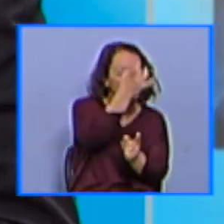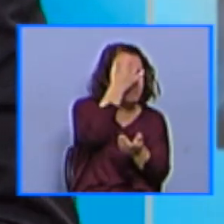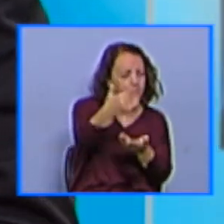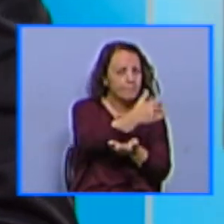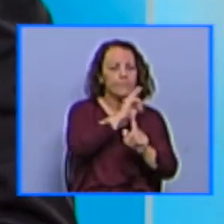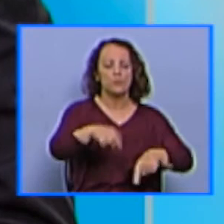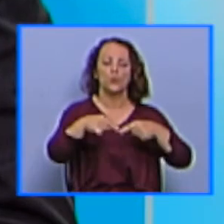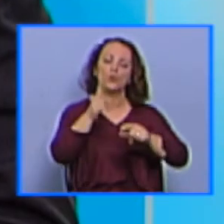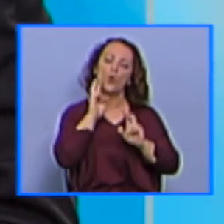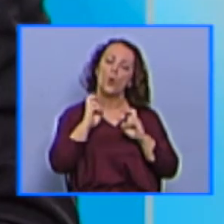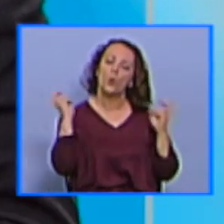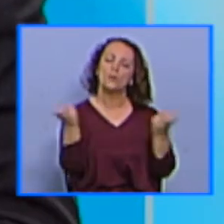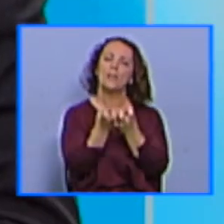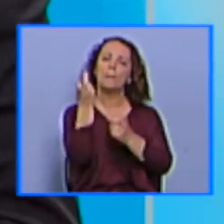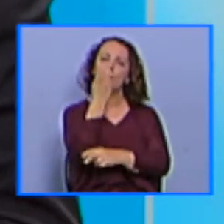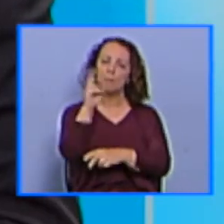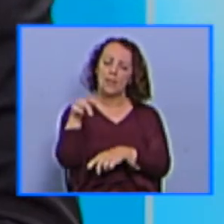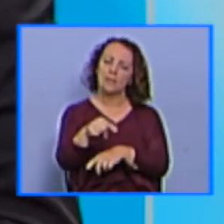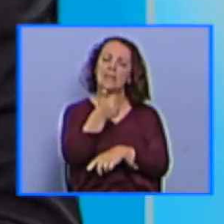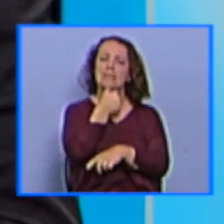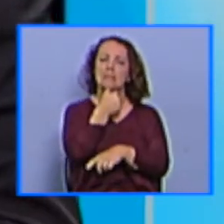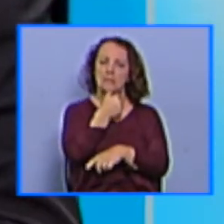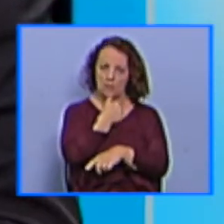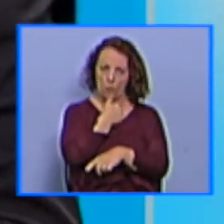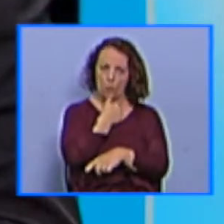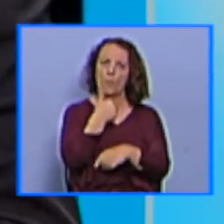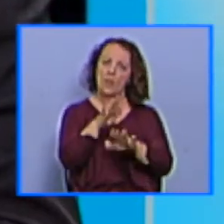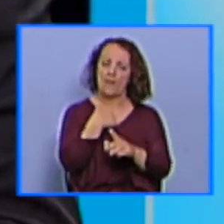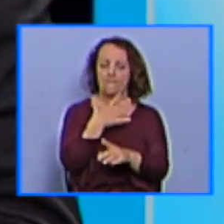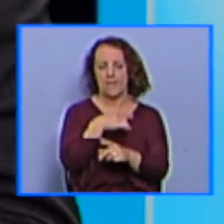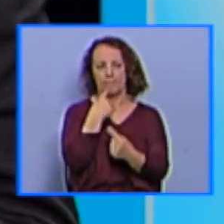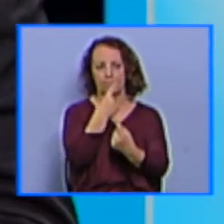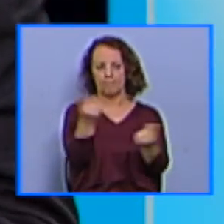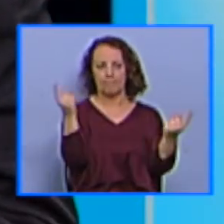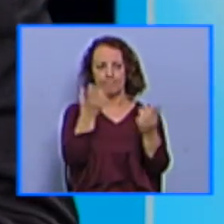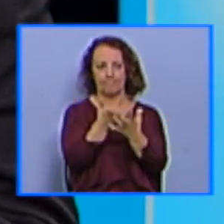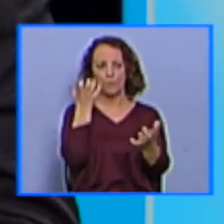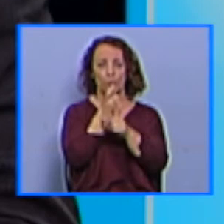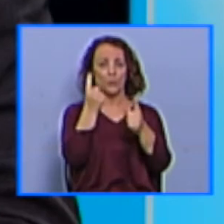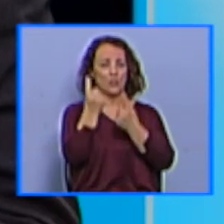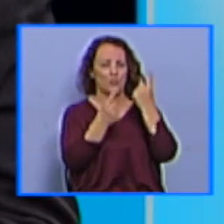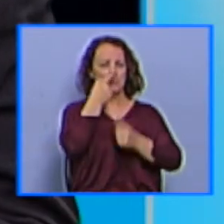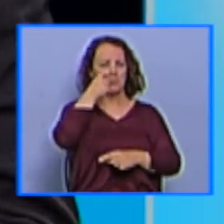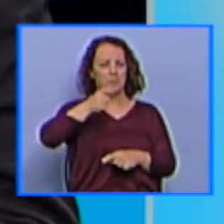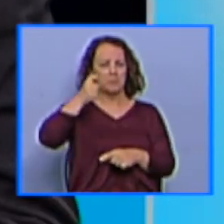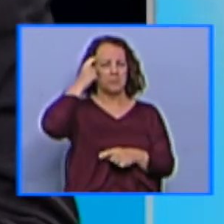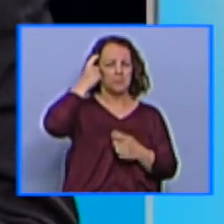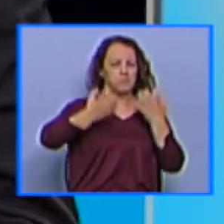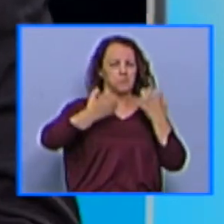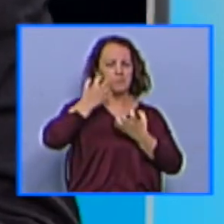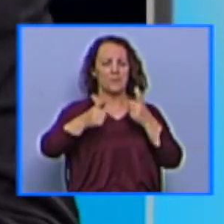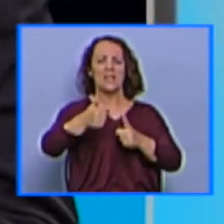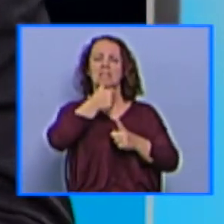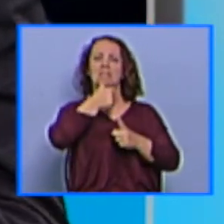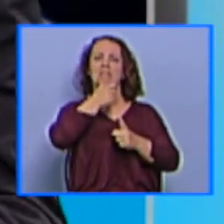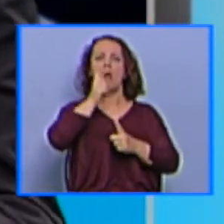tem a legitimidade para tomar a decisão, mas gostava de destacar esse aspecto, porque às vezes pode parecer que isto é uma decisão de cima para